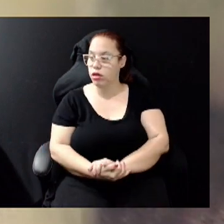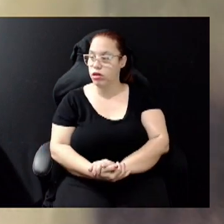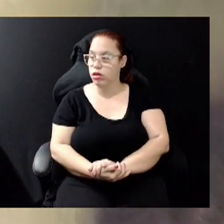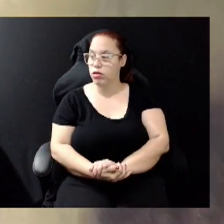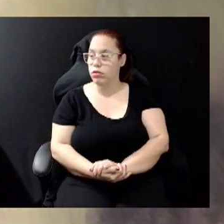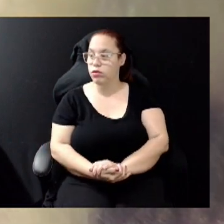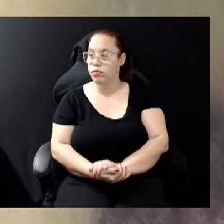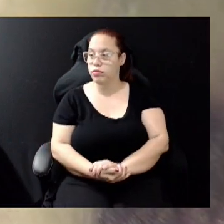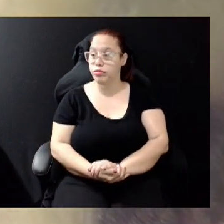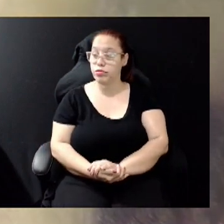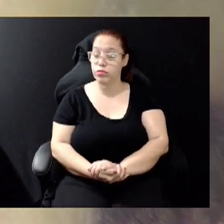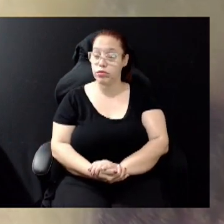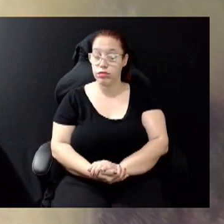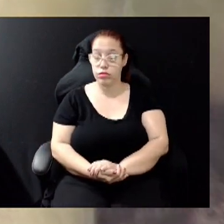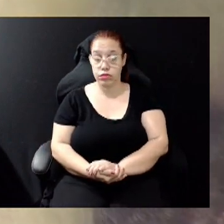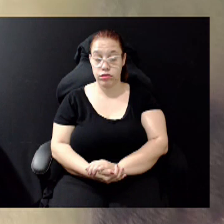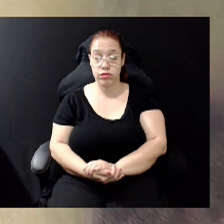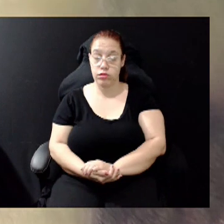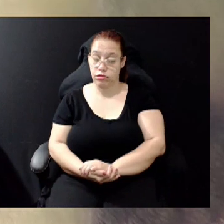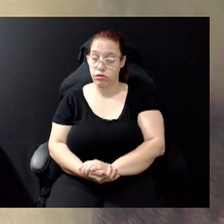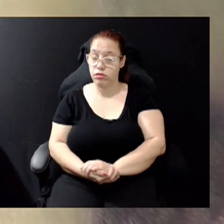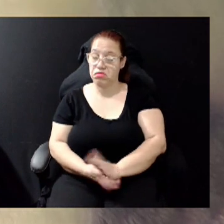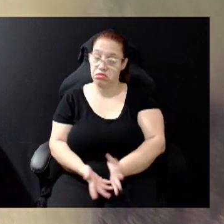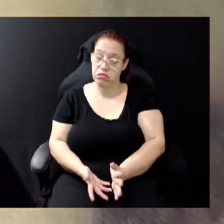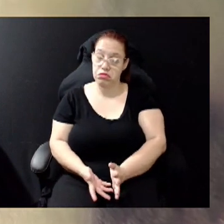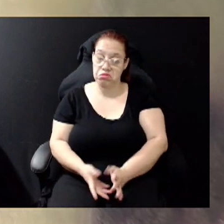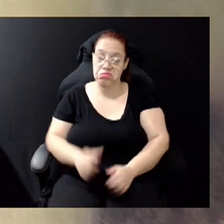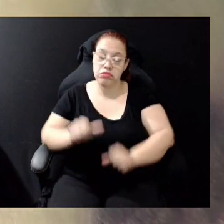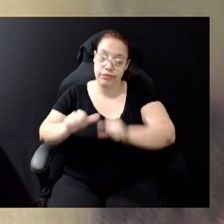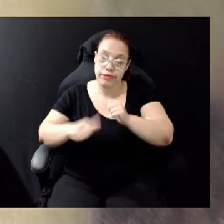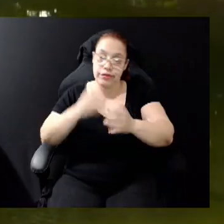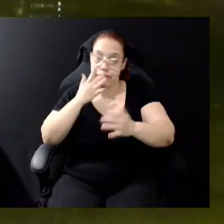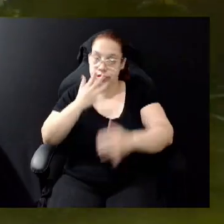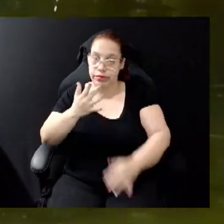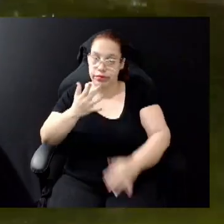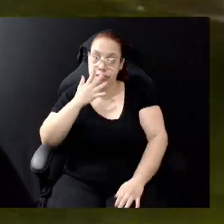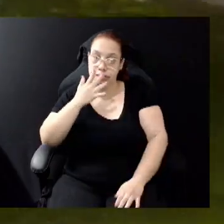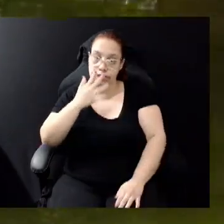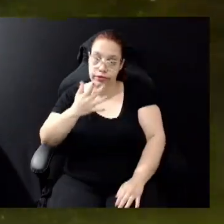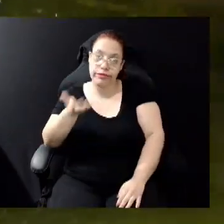Acontece a maior concentração de melanina e altera a coloração da pelagem dela.